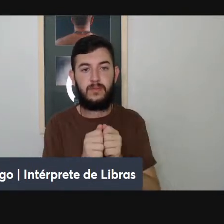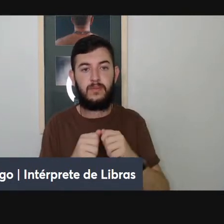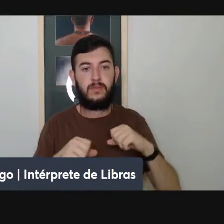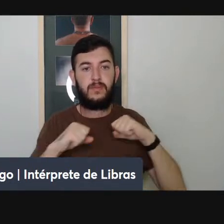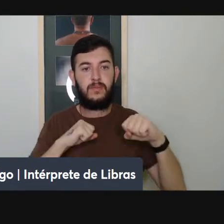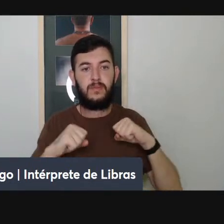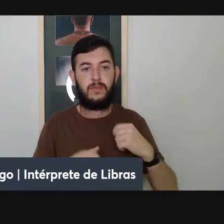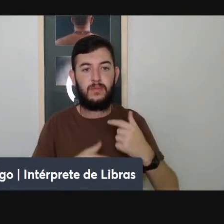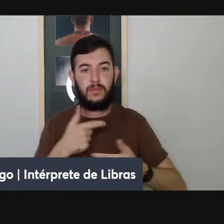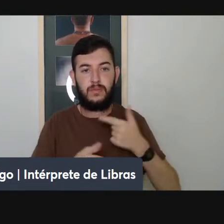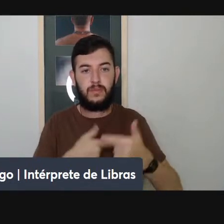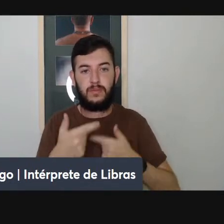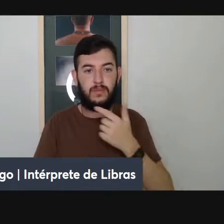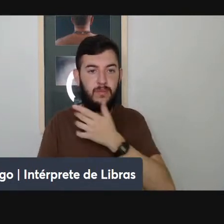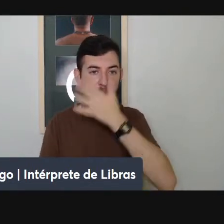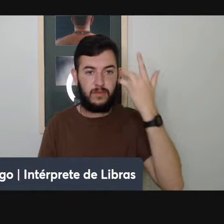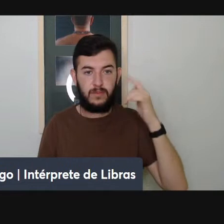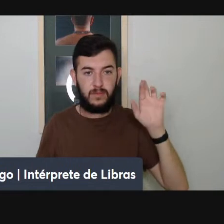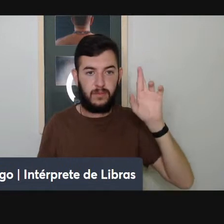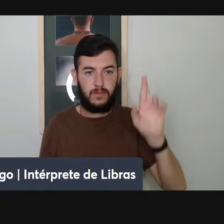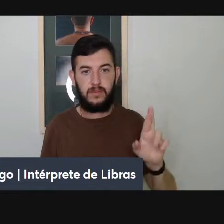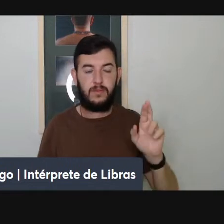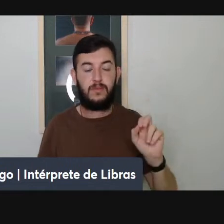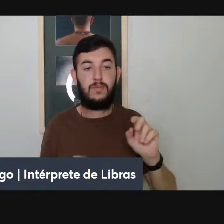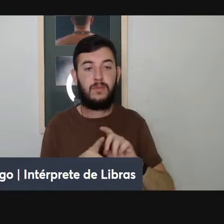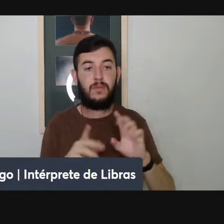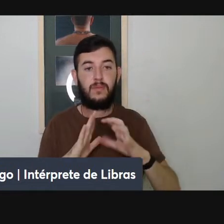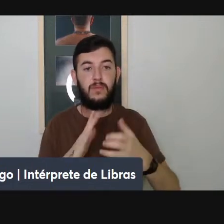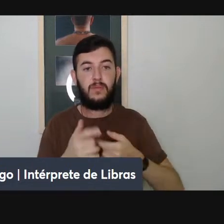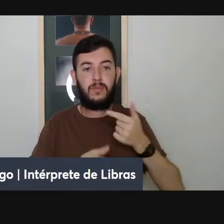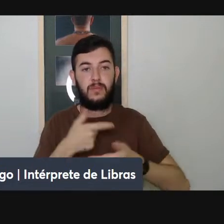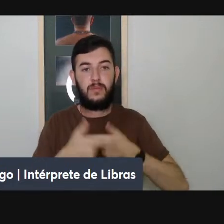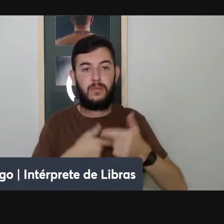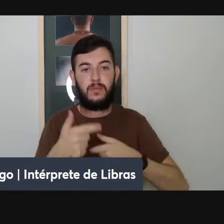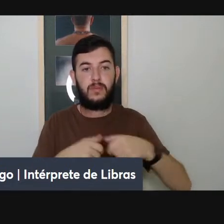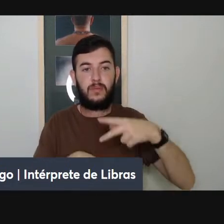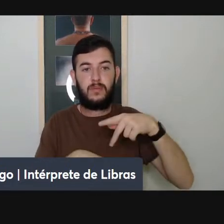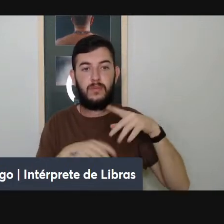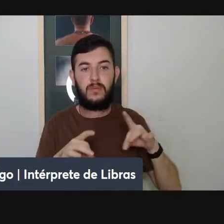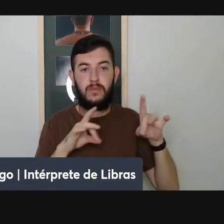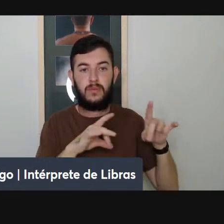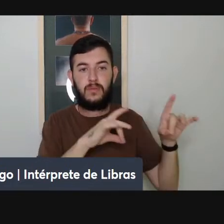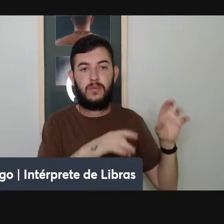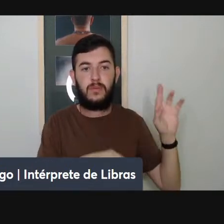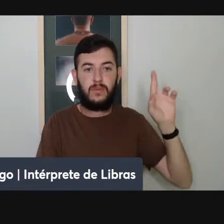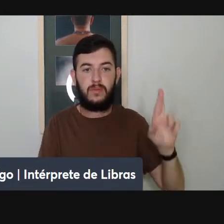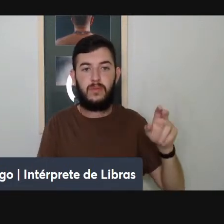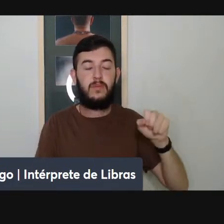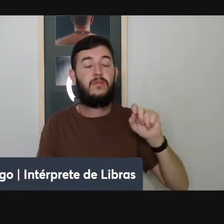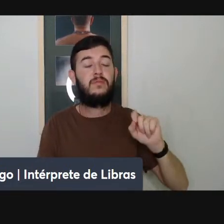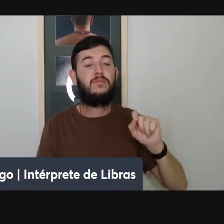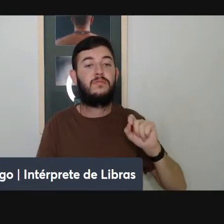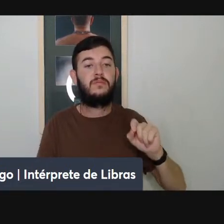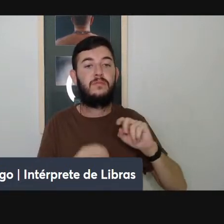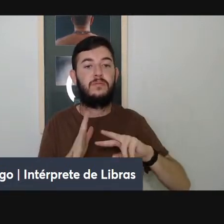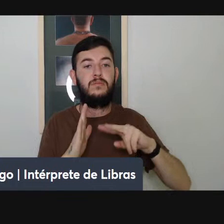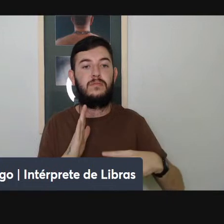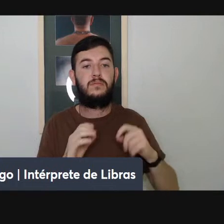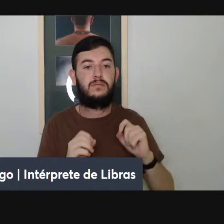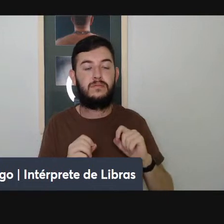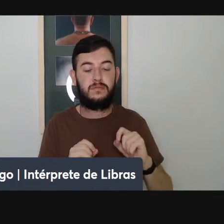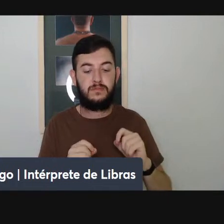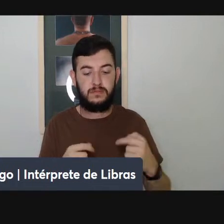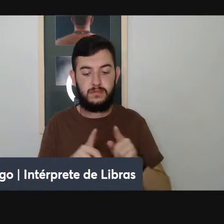como membro do Partido Trabalhista Australiano e como membro do sindicato. Ela também tem atuado como conselheira